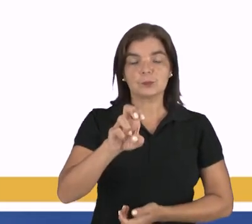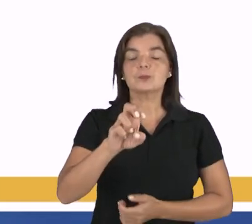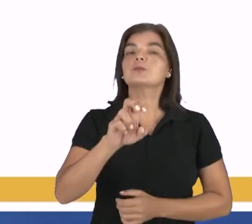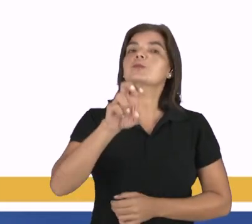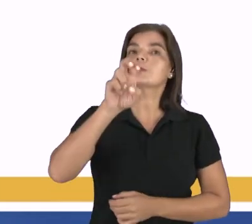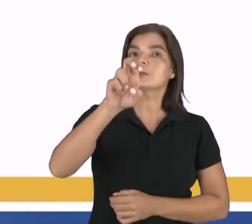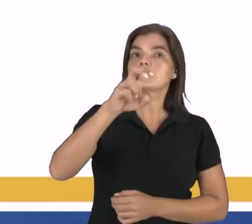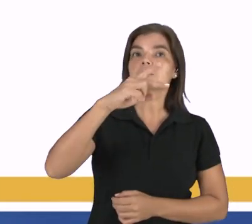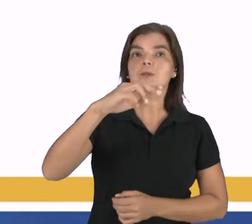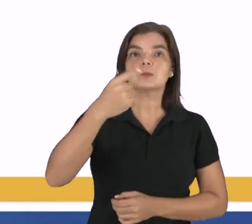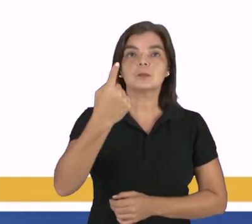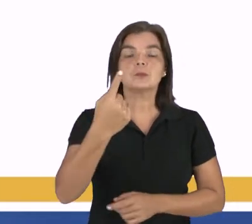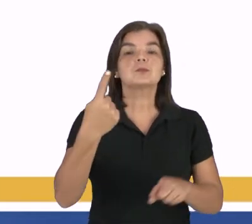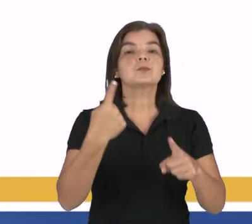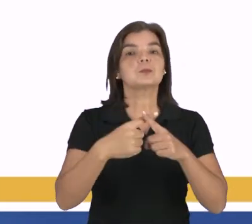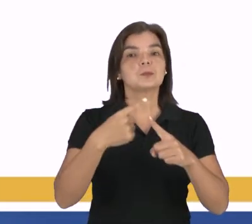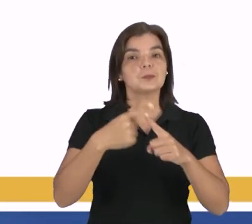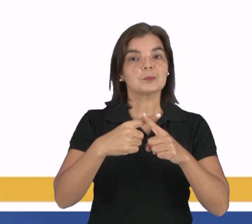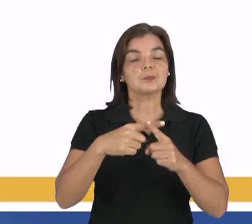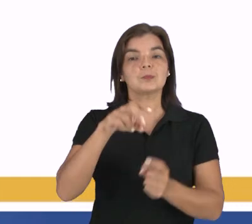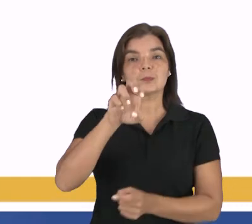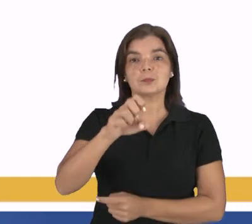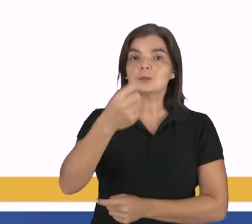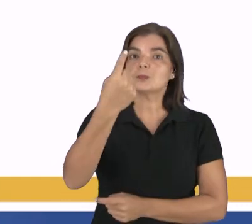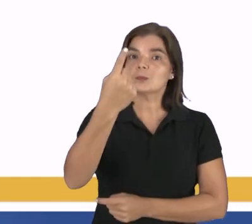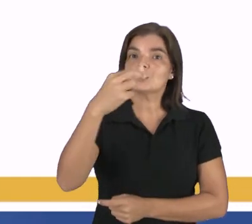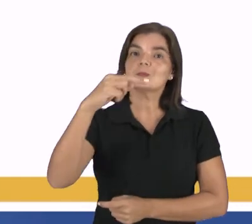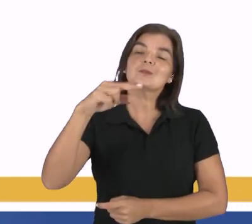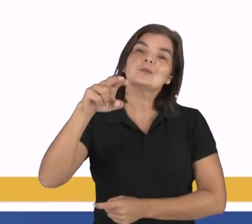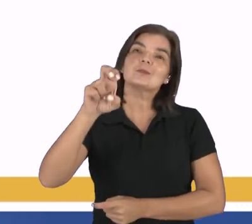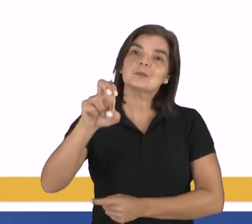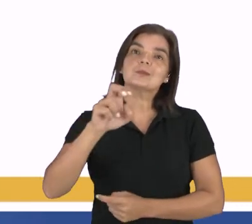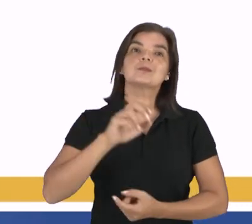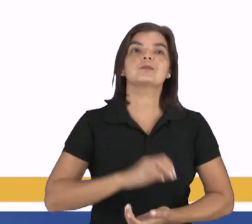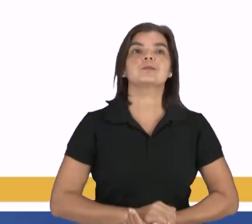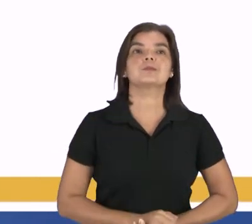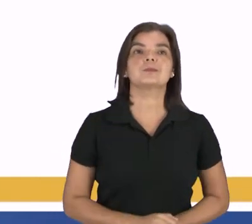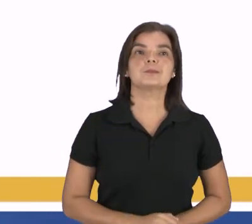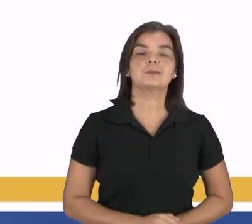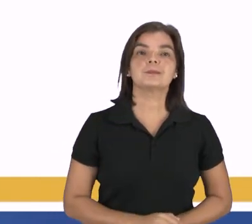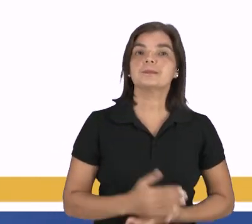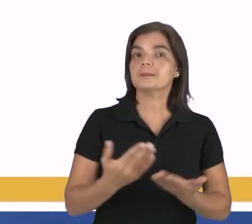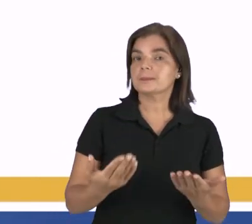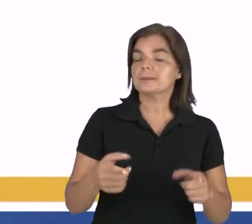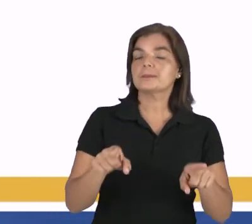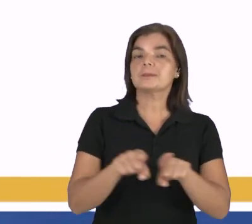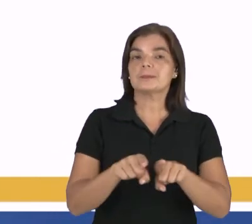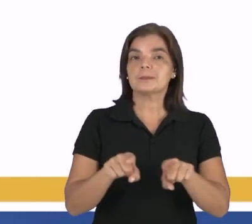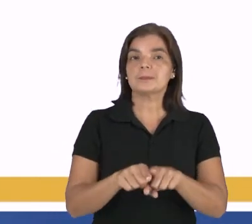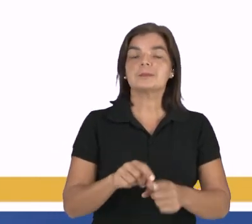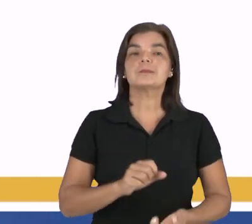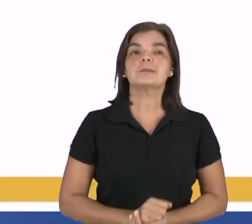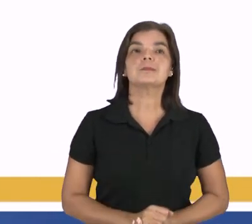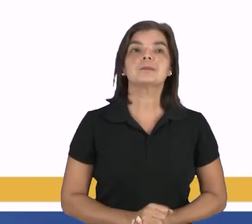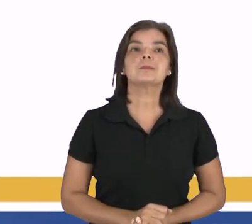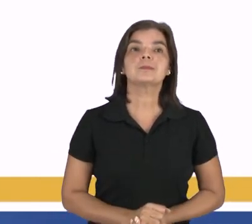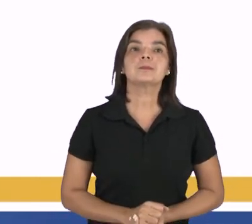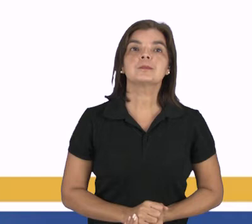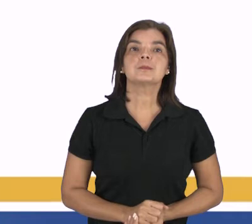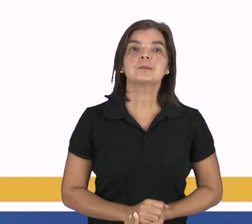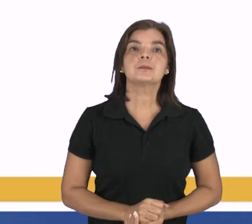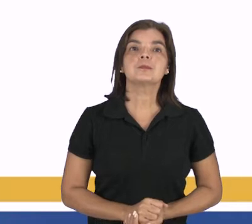base 5 é igual a 1. Por quê? O 5 elevado a 1 é igual a 5, que por sua vez 5 elevado a 1